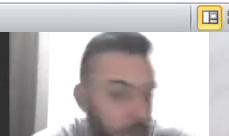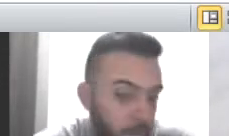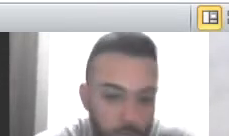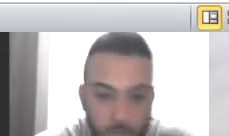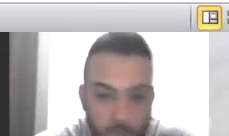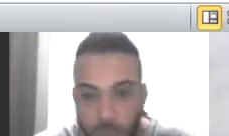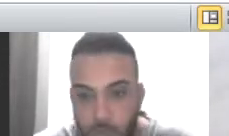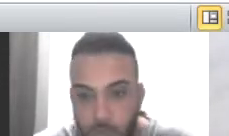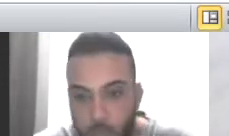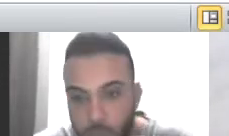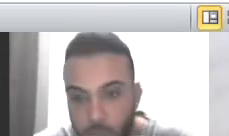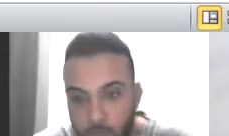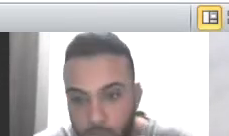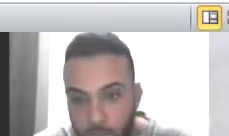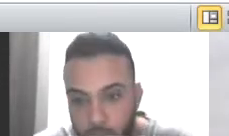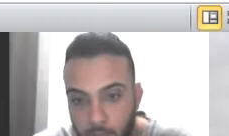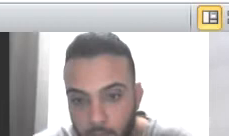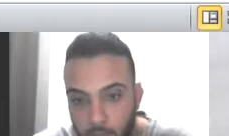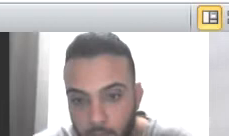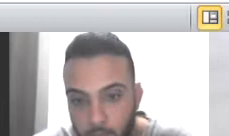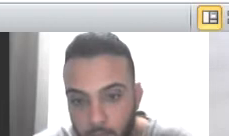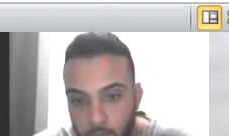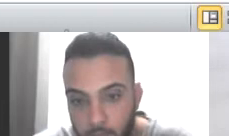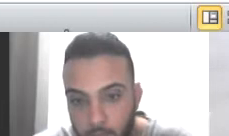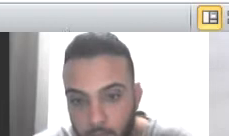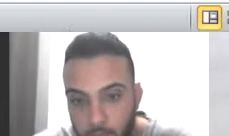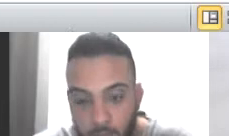então, nesse gráfico aí, ele